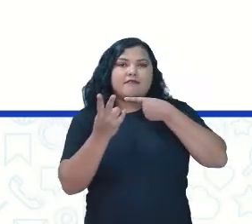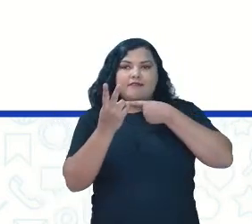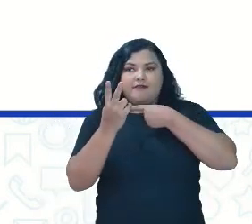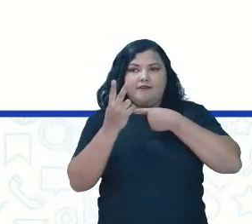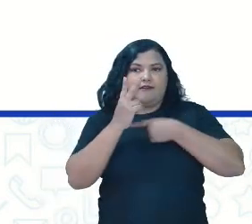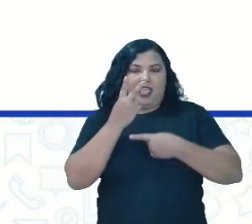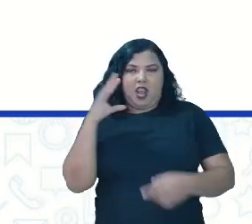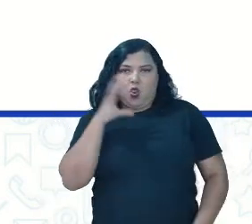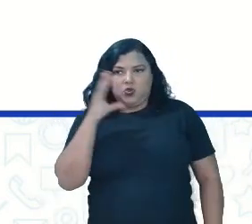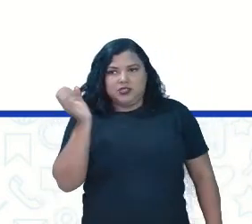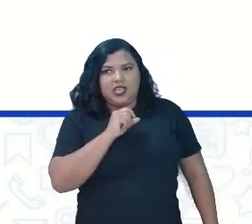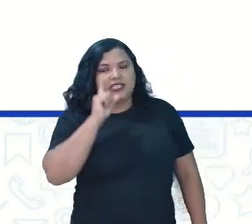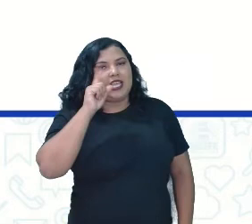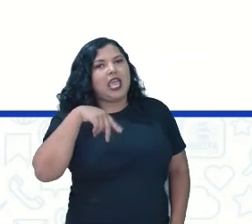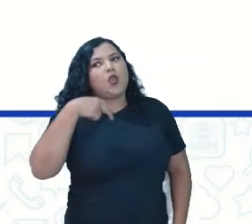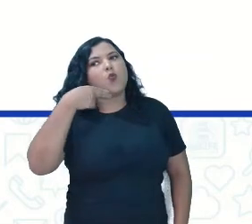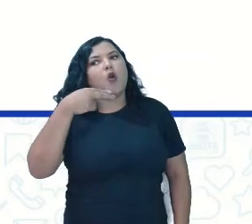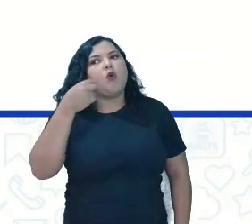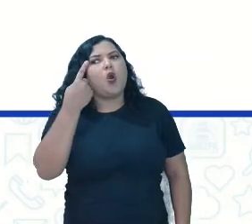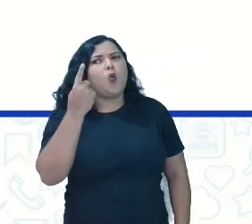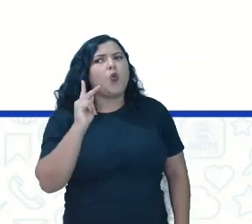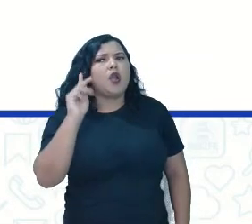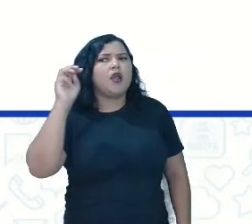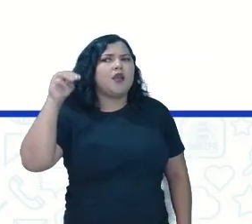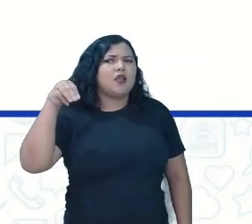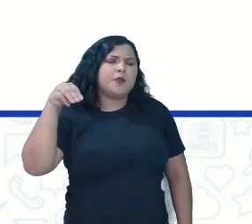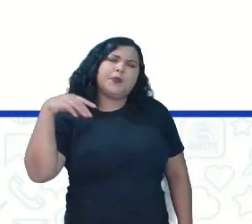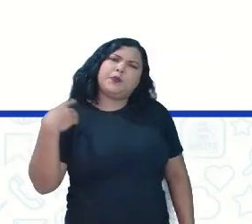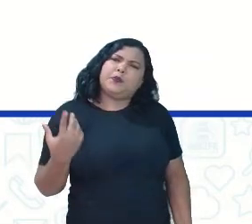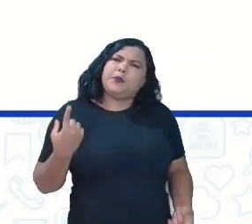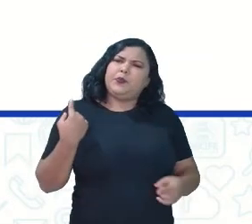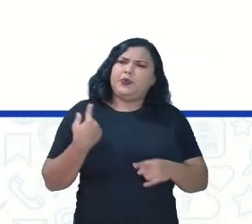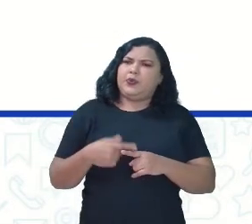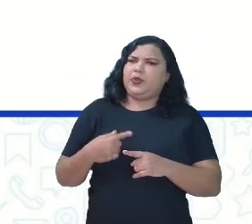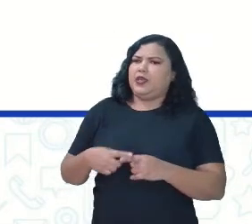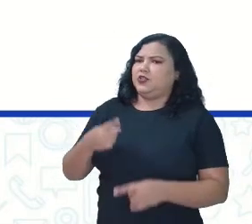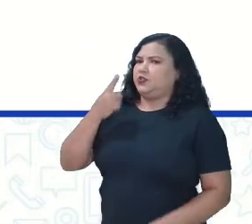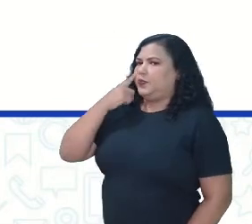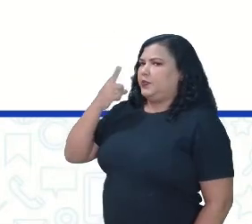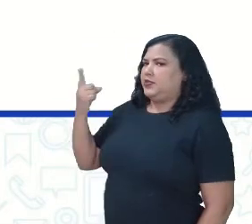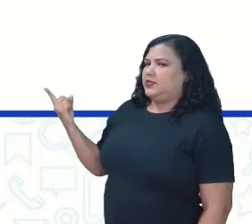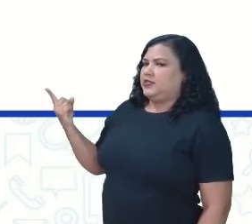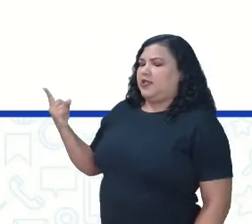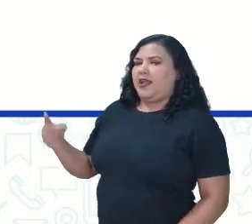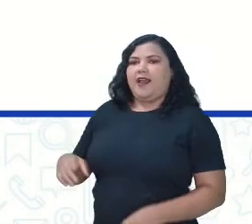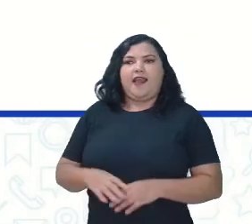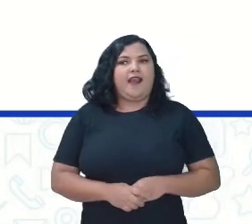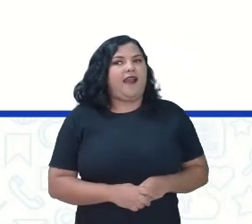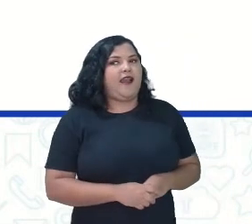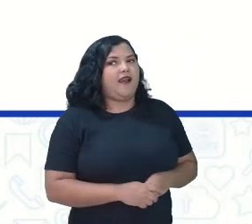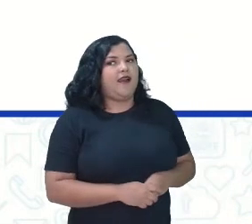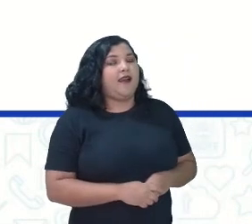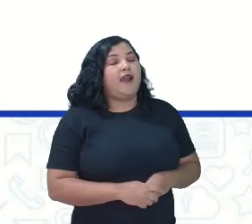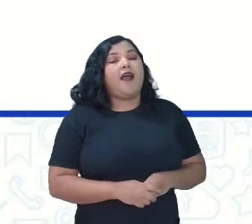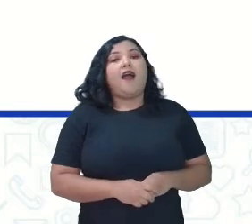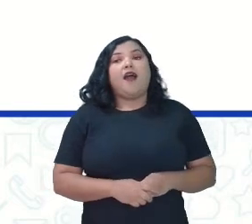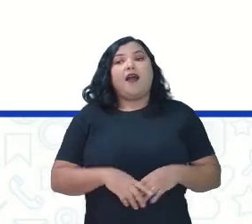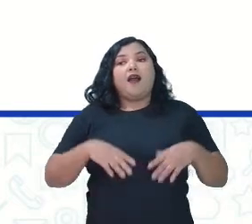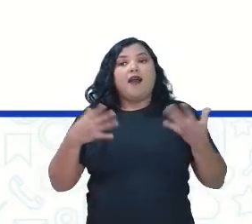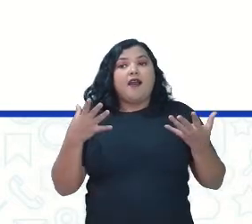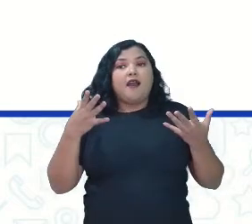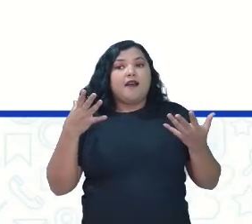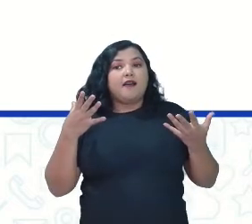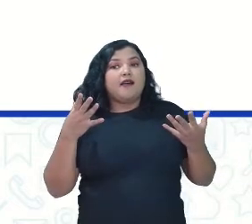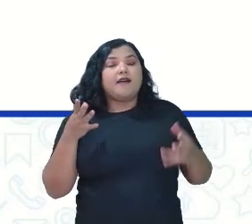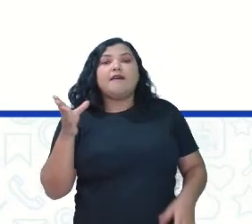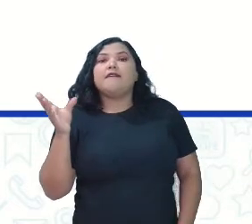hora. Mas, algo de errado não está certo. Por quê? Porque a gente viu que a velocidade é igual a 9.